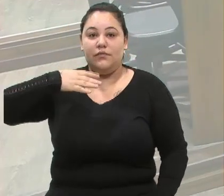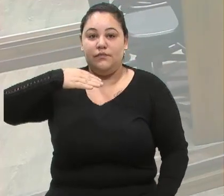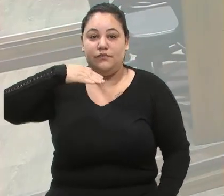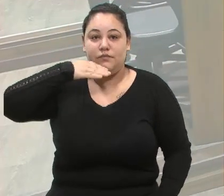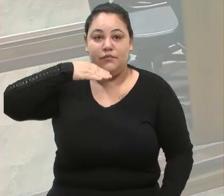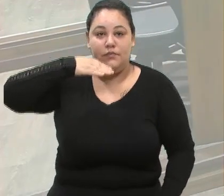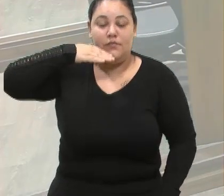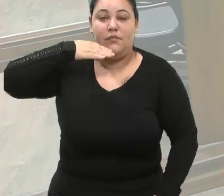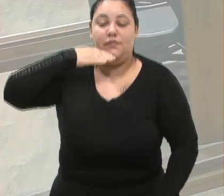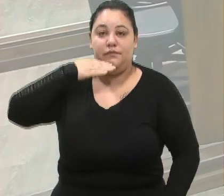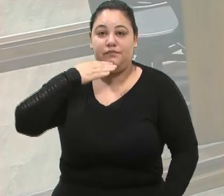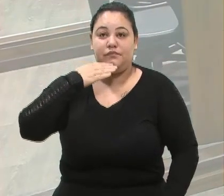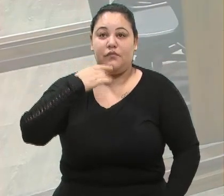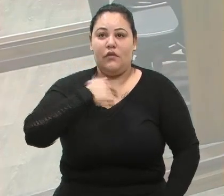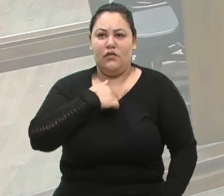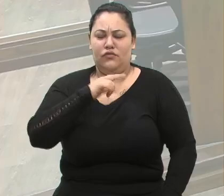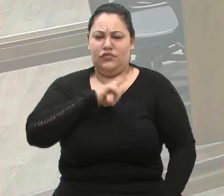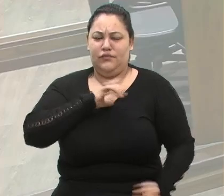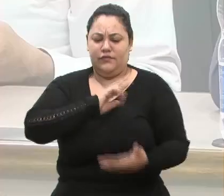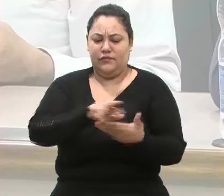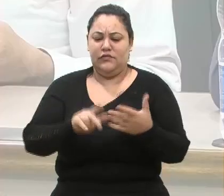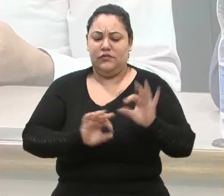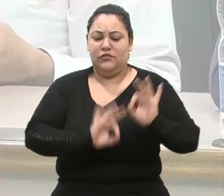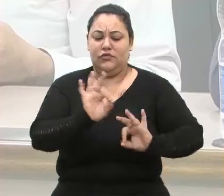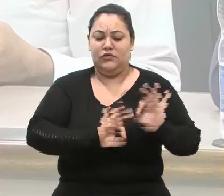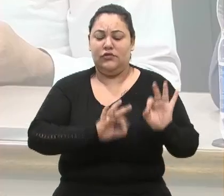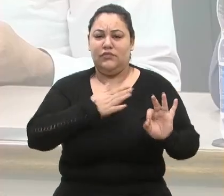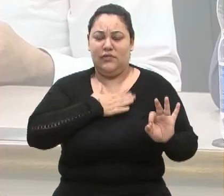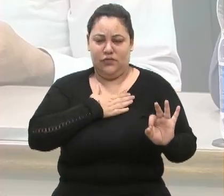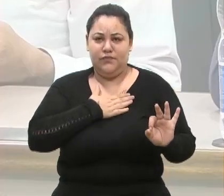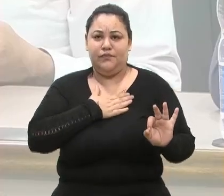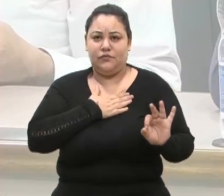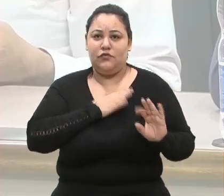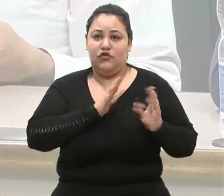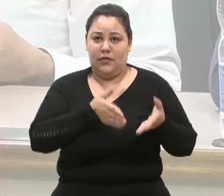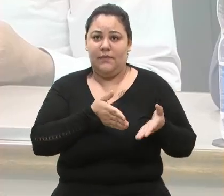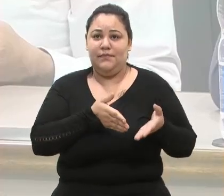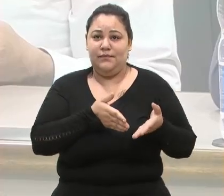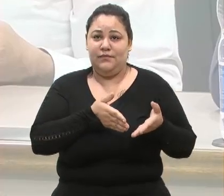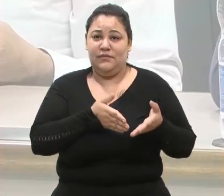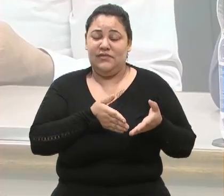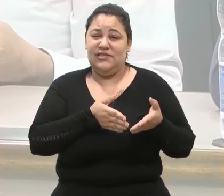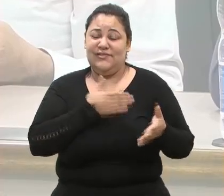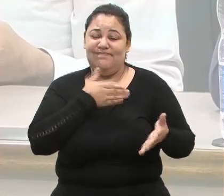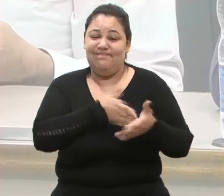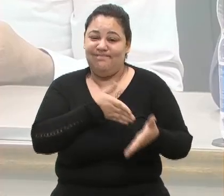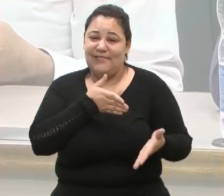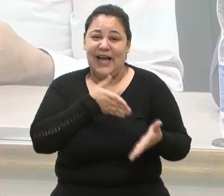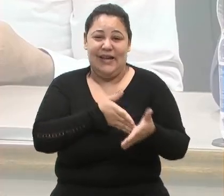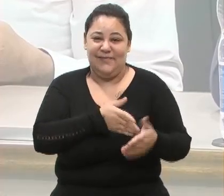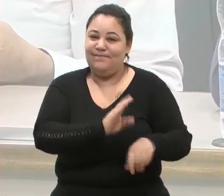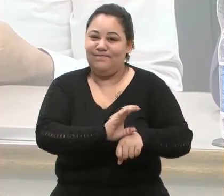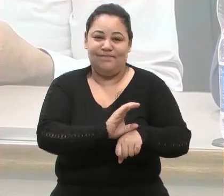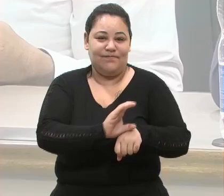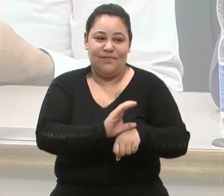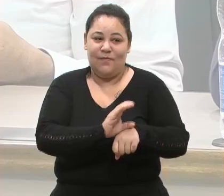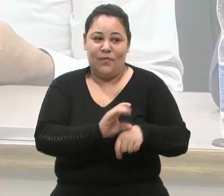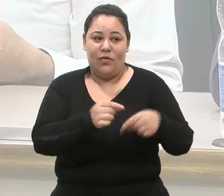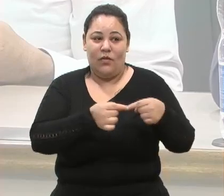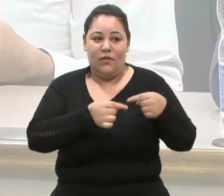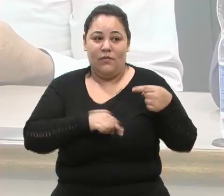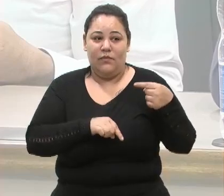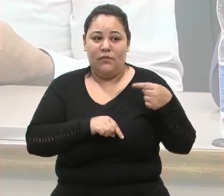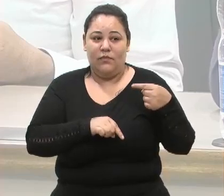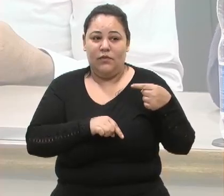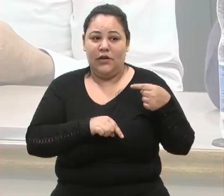eu já tive diversos projetos meus que foram dados como inconstitucionais e a gente faz diversas alterações,